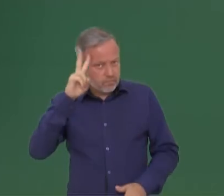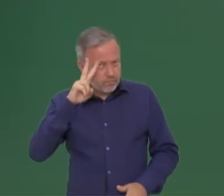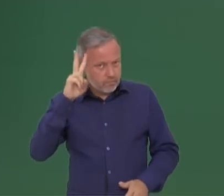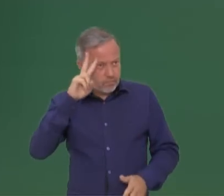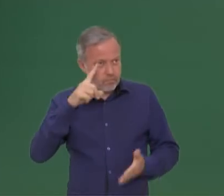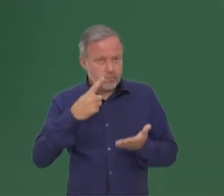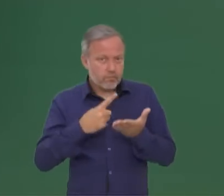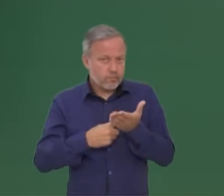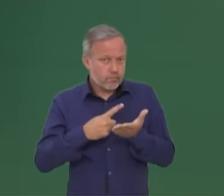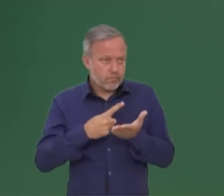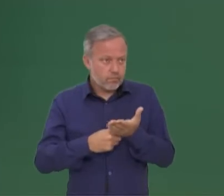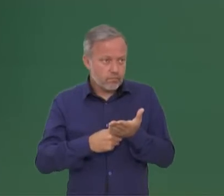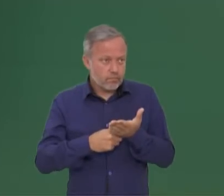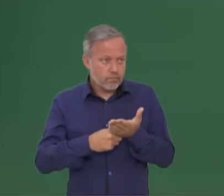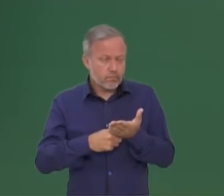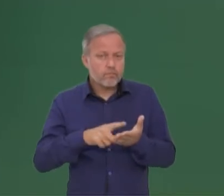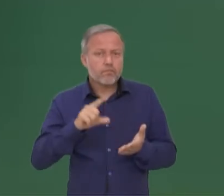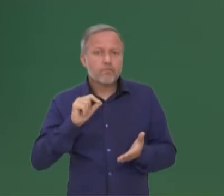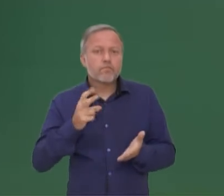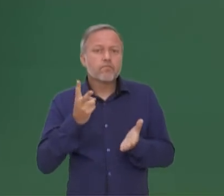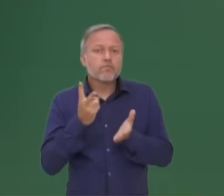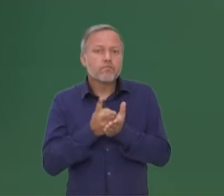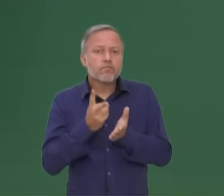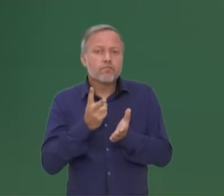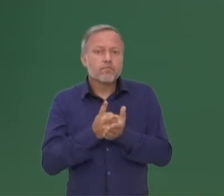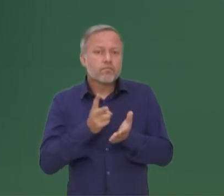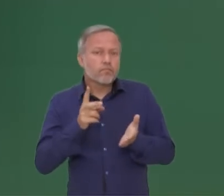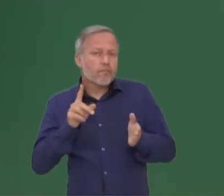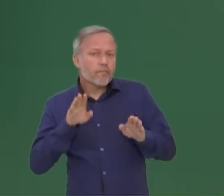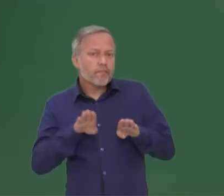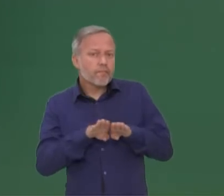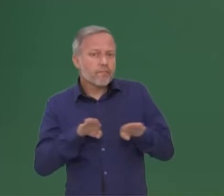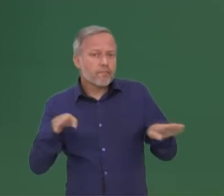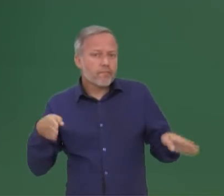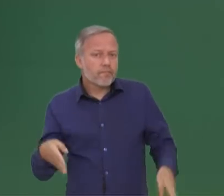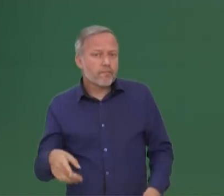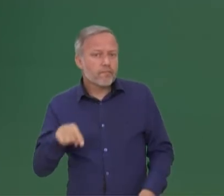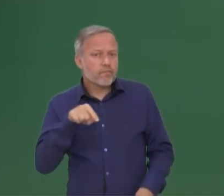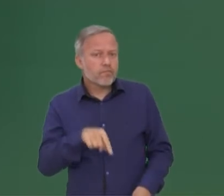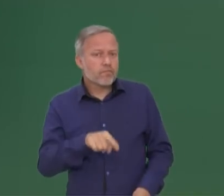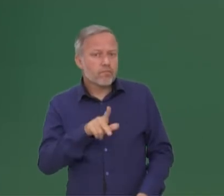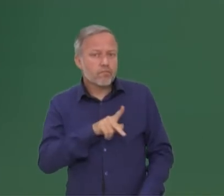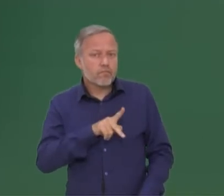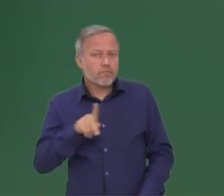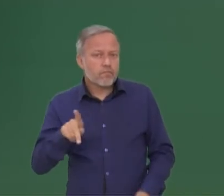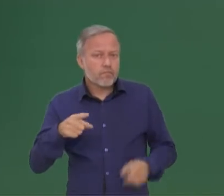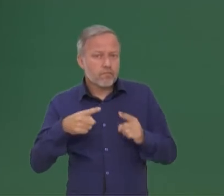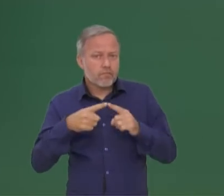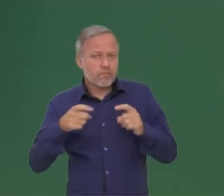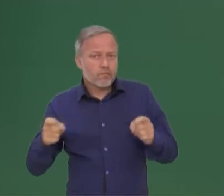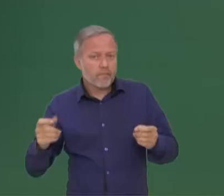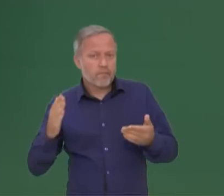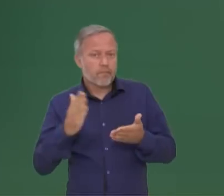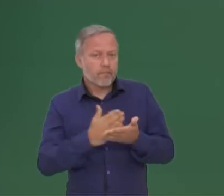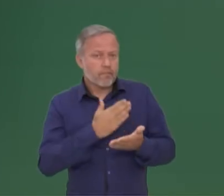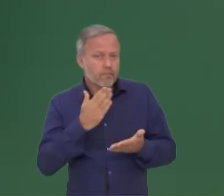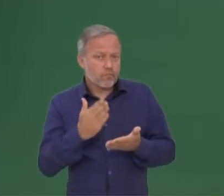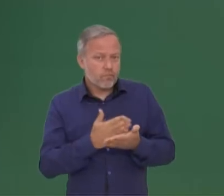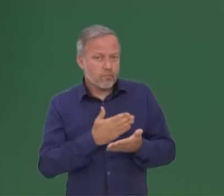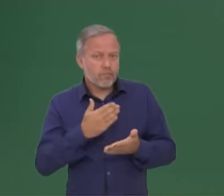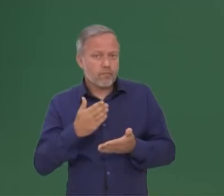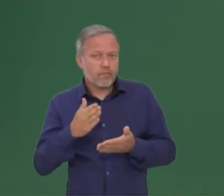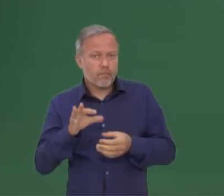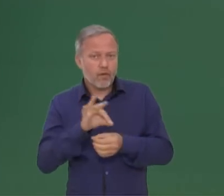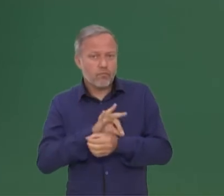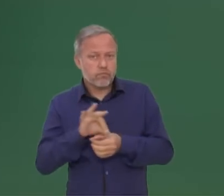até falar pertinho de vocês. O que sempre tem que ter em mãos na aula de ciências do professor Fabiano? Caderno e o penal para